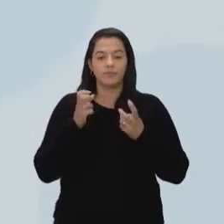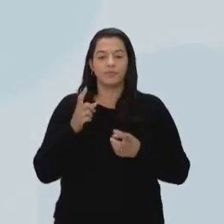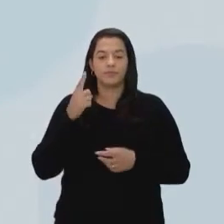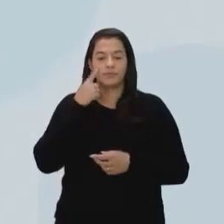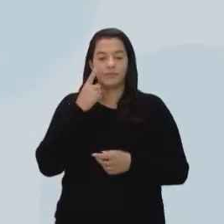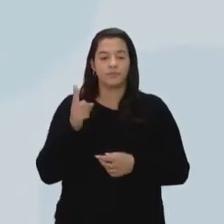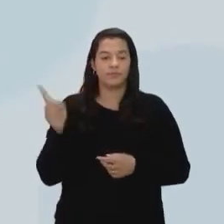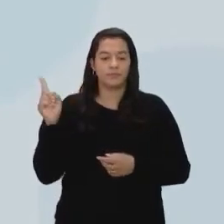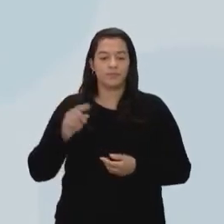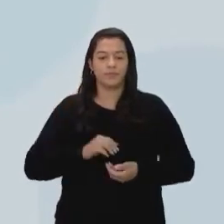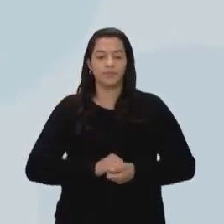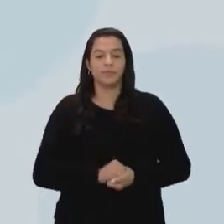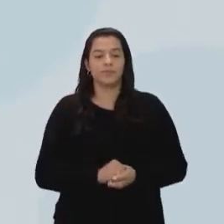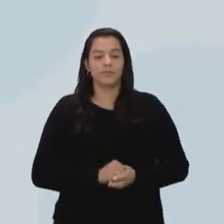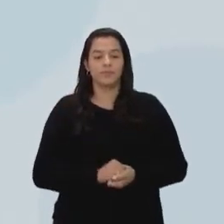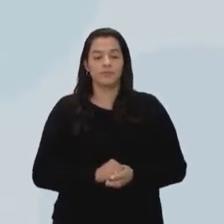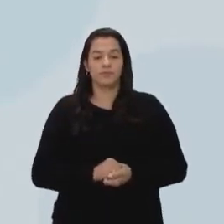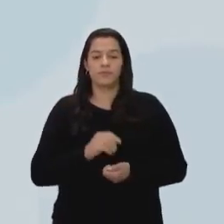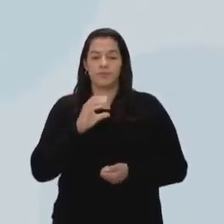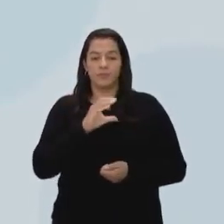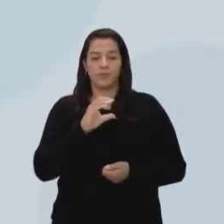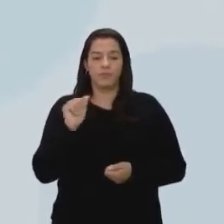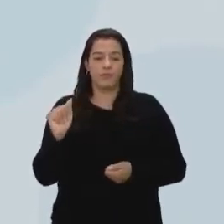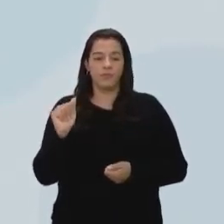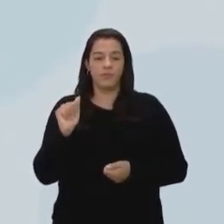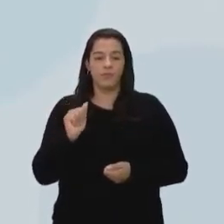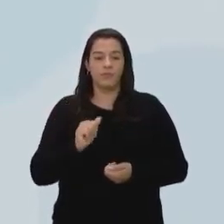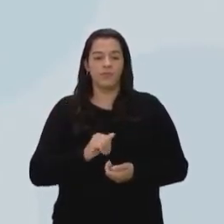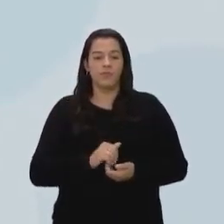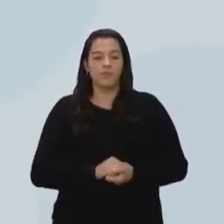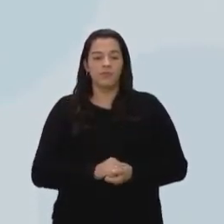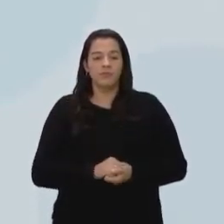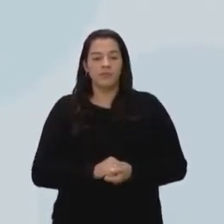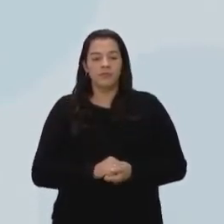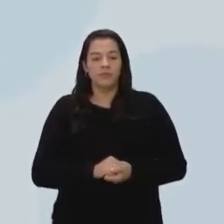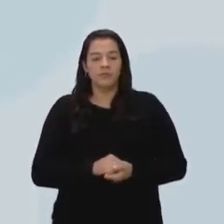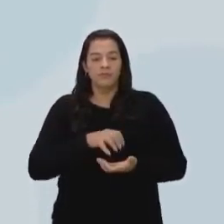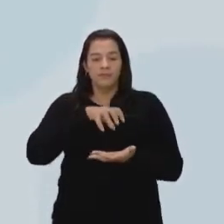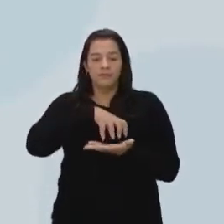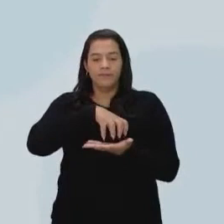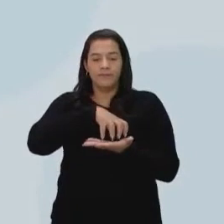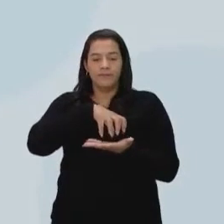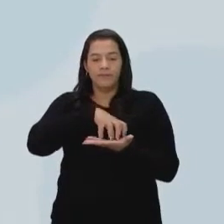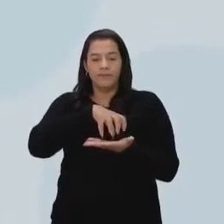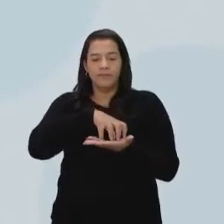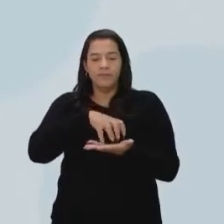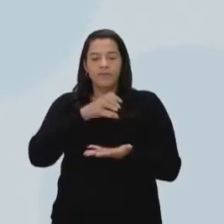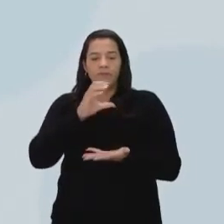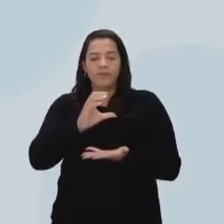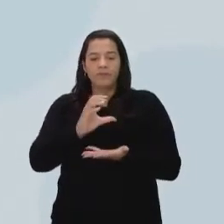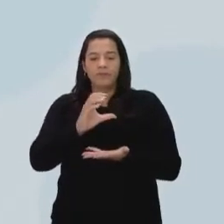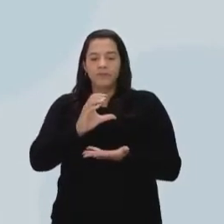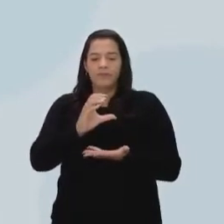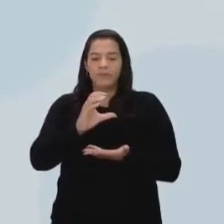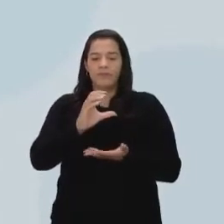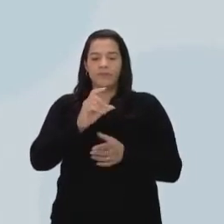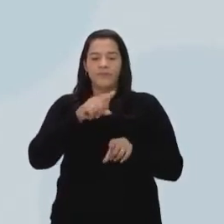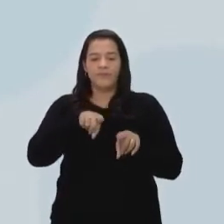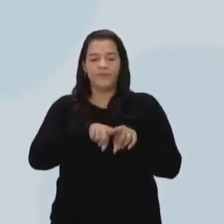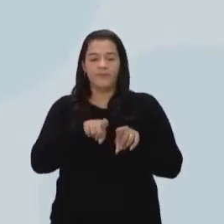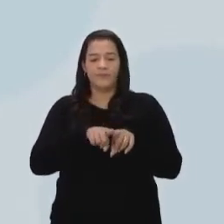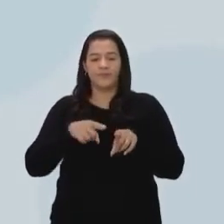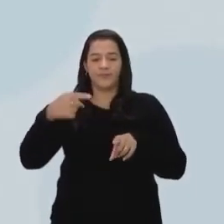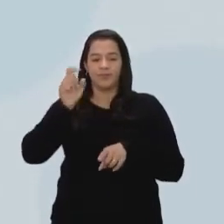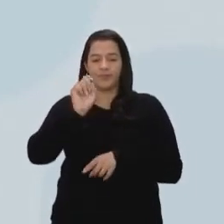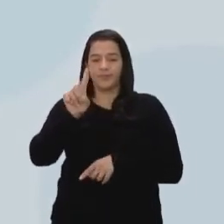o elemento químico carbono no centro. Eu representei aqui com 4 pontos